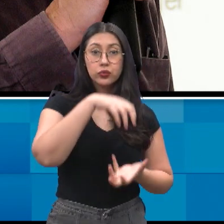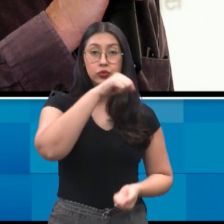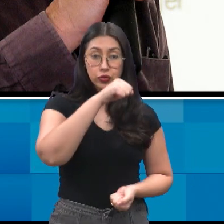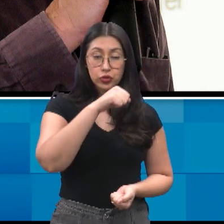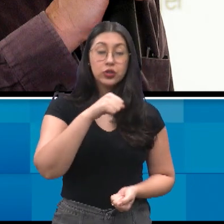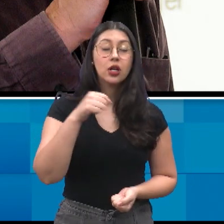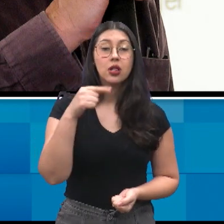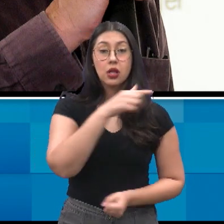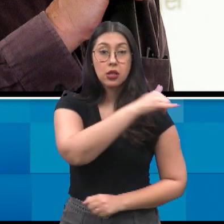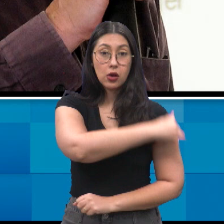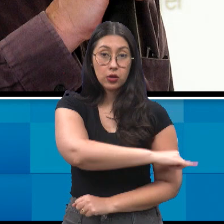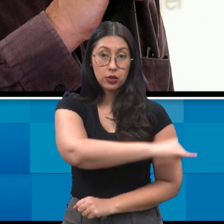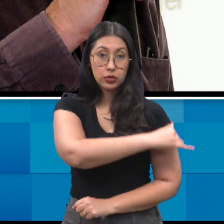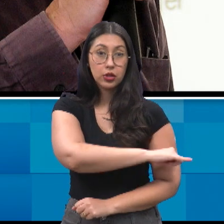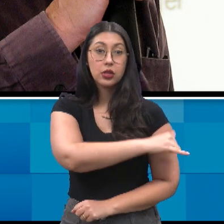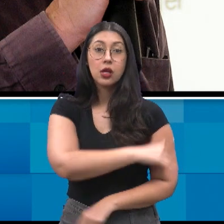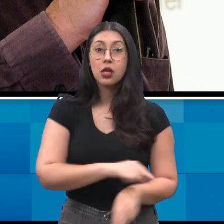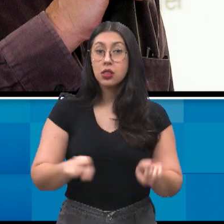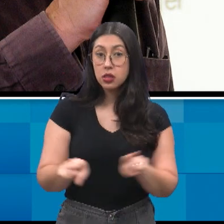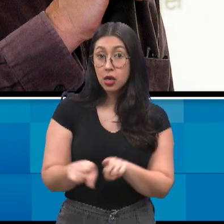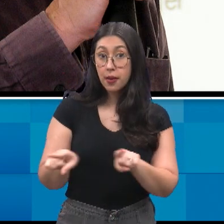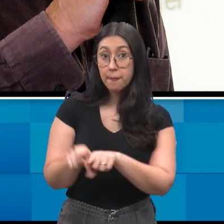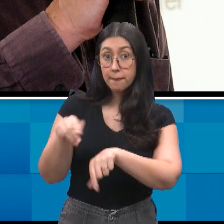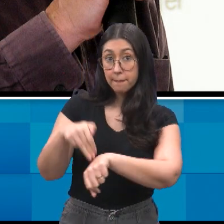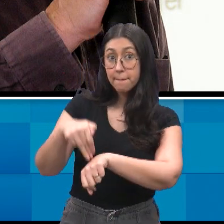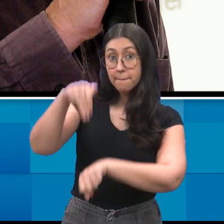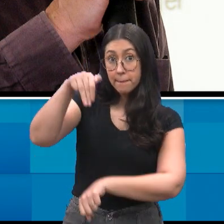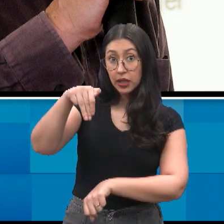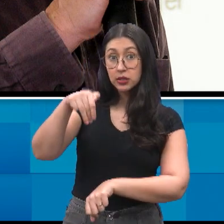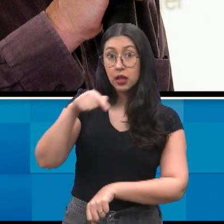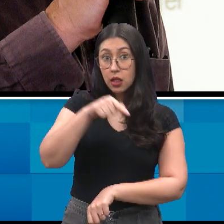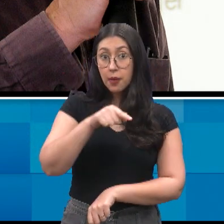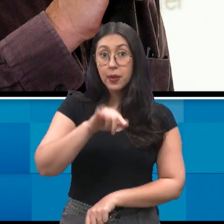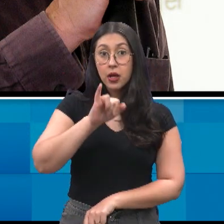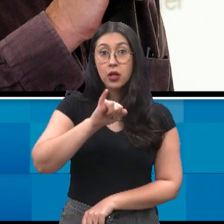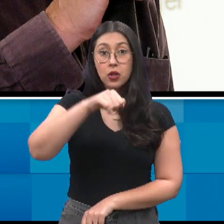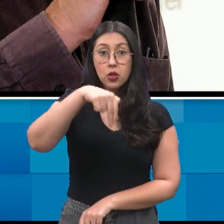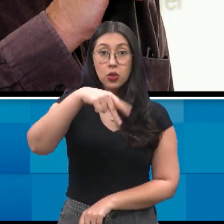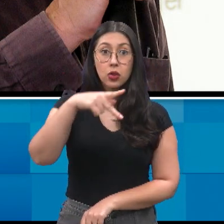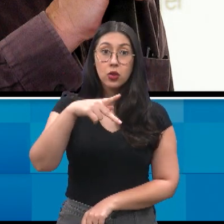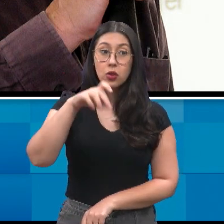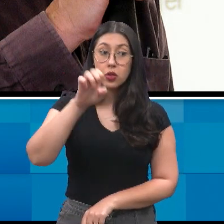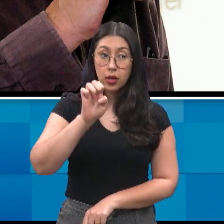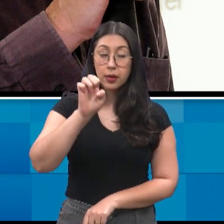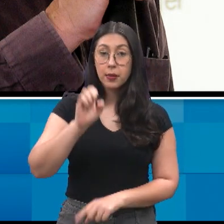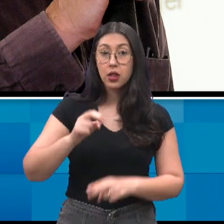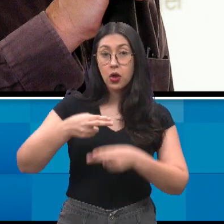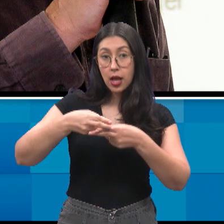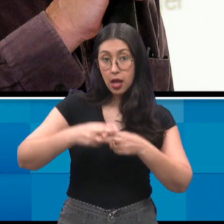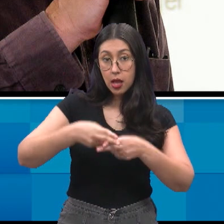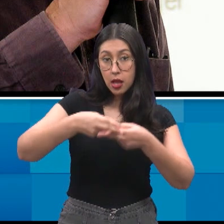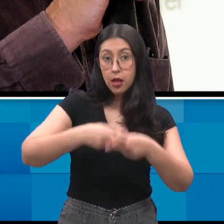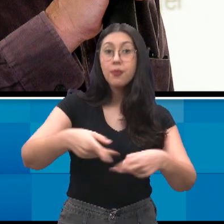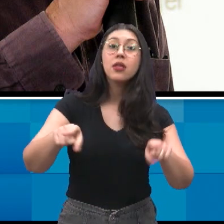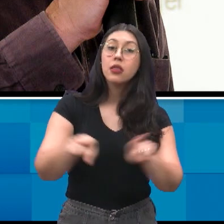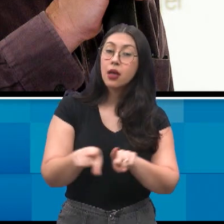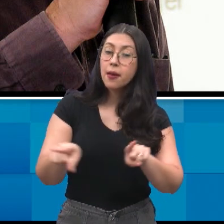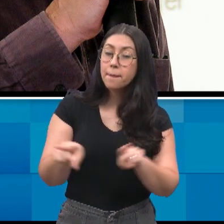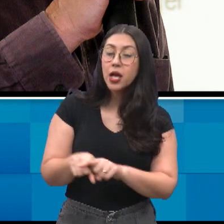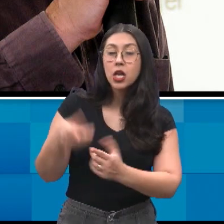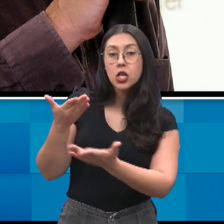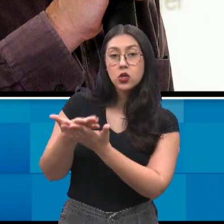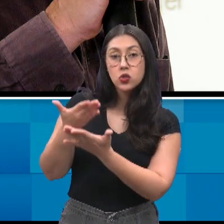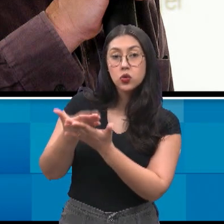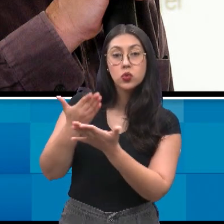Censuramento Remoto pelo INPE, doutor em Geografia pela Universidade da Califórnia, nos Estados Unidos, em Santa Bárbara, foi